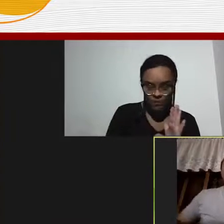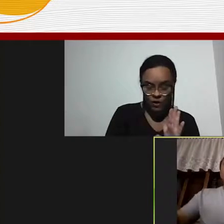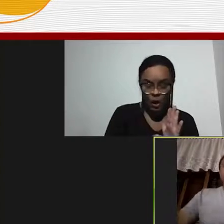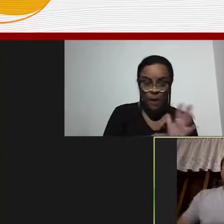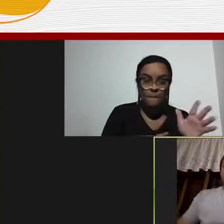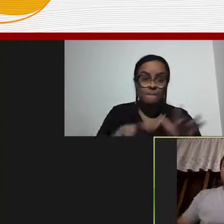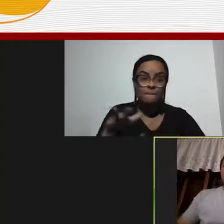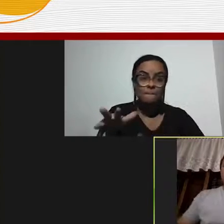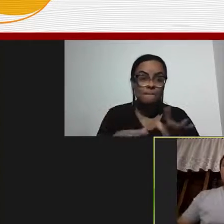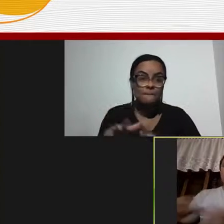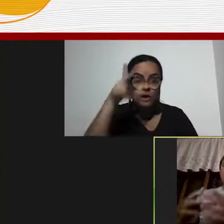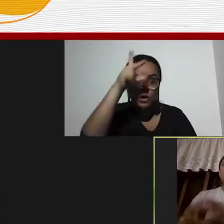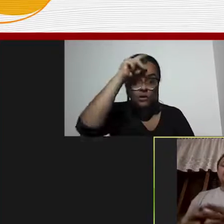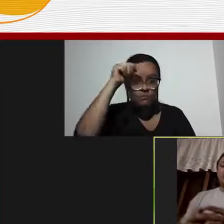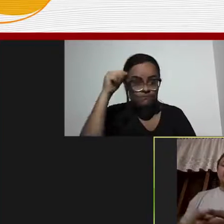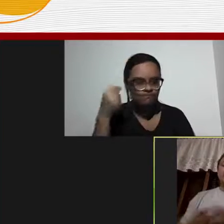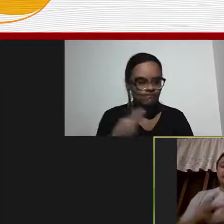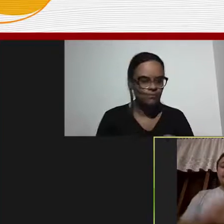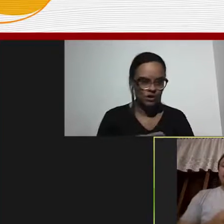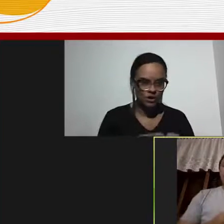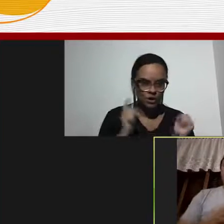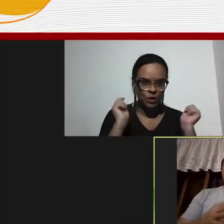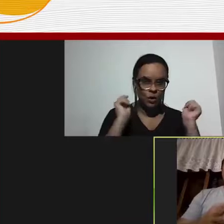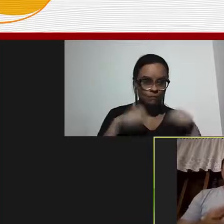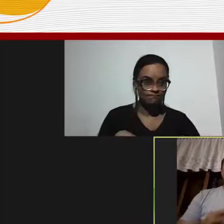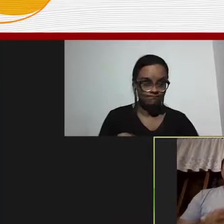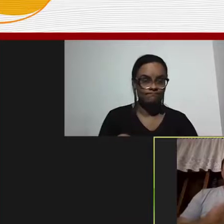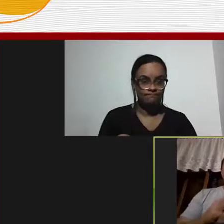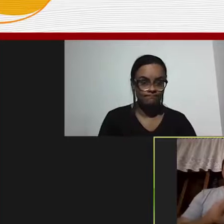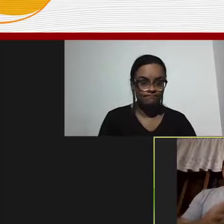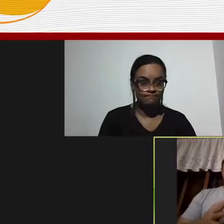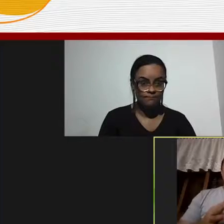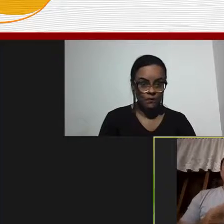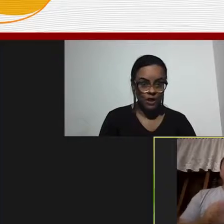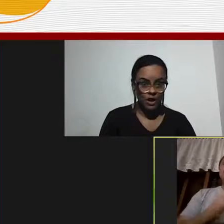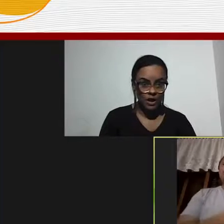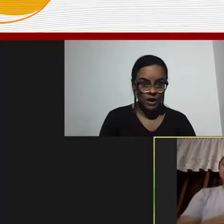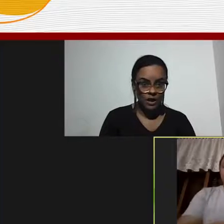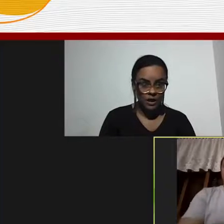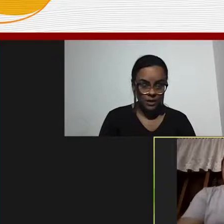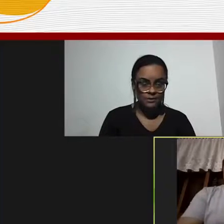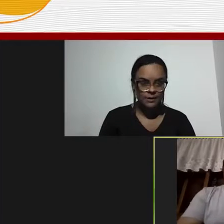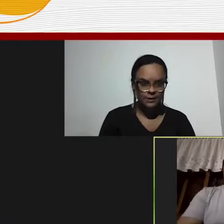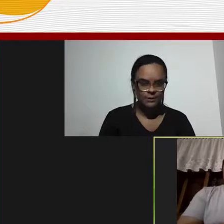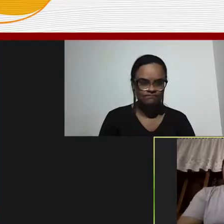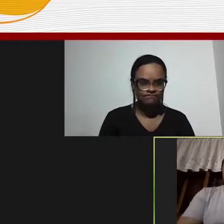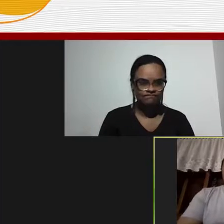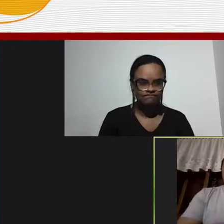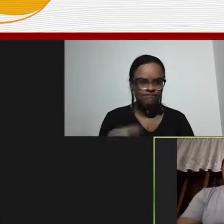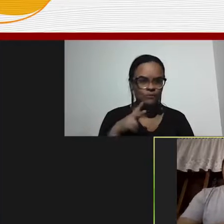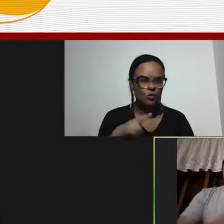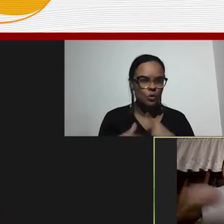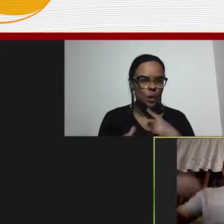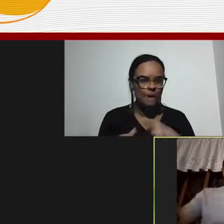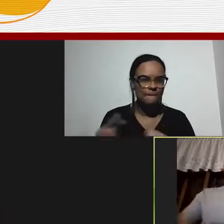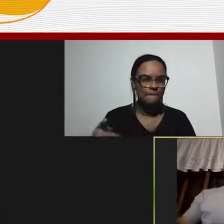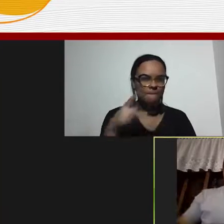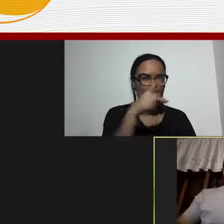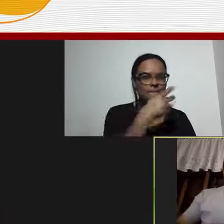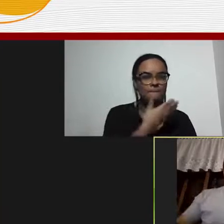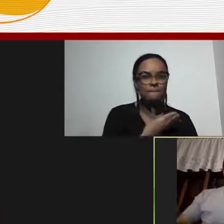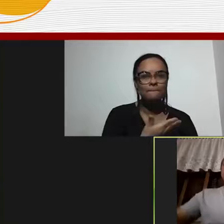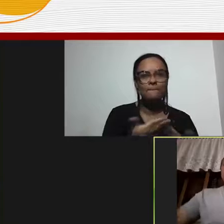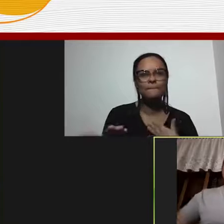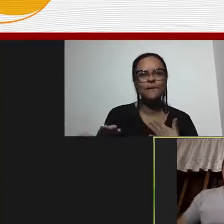acessibilidade, os prefeitos eles podem entrar na questão de improbidade pública e perder o